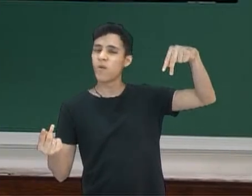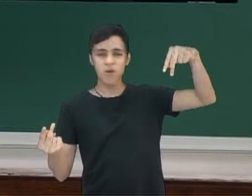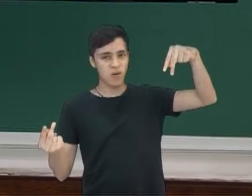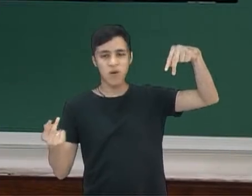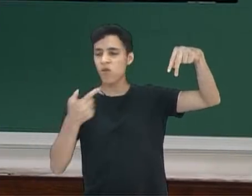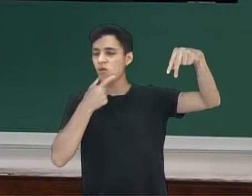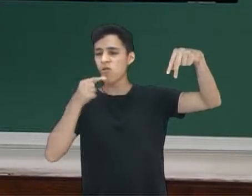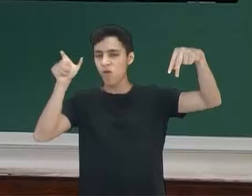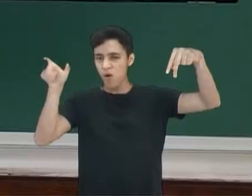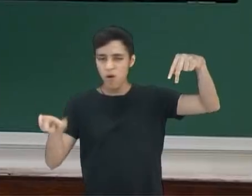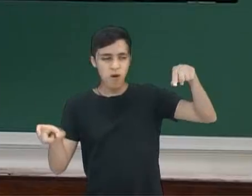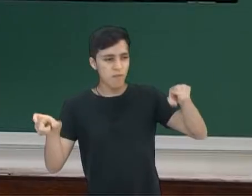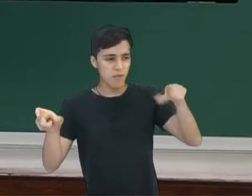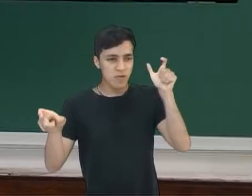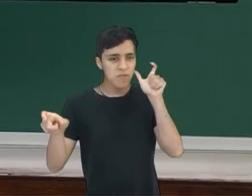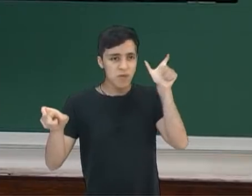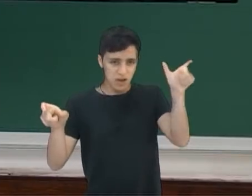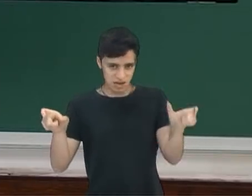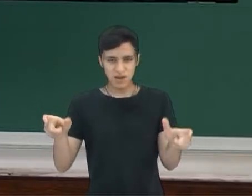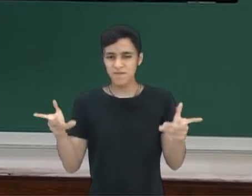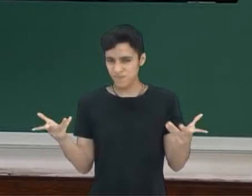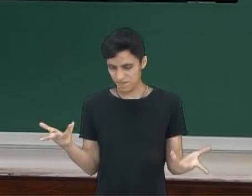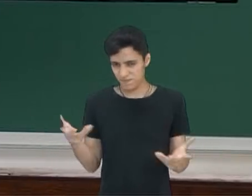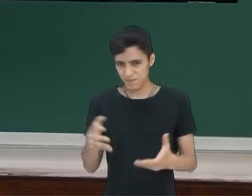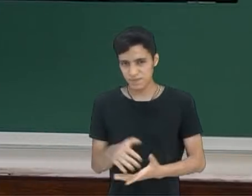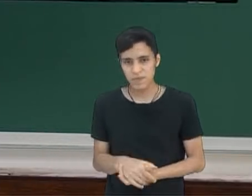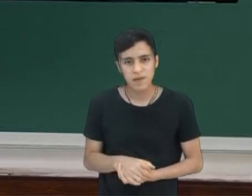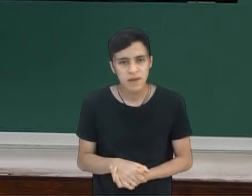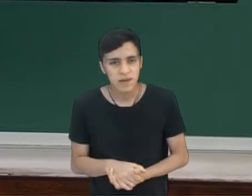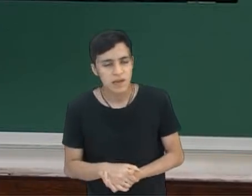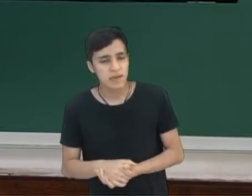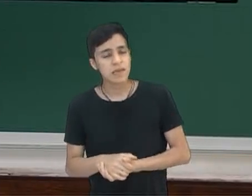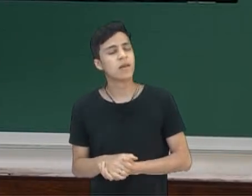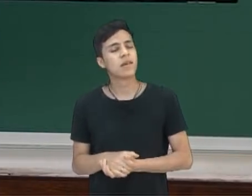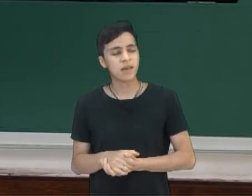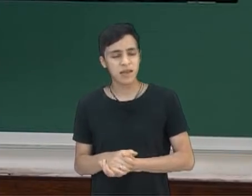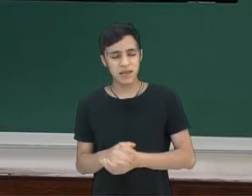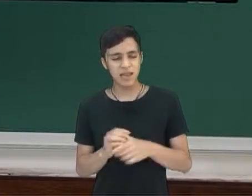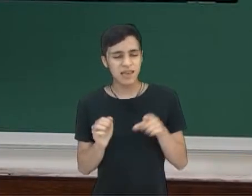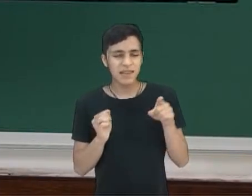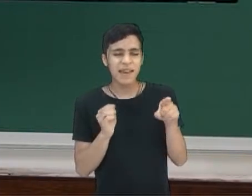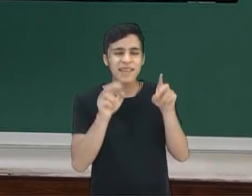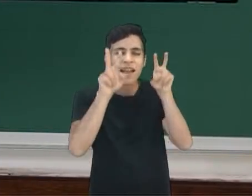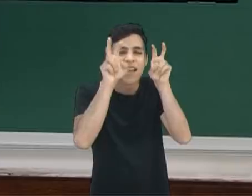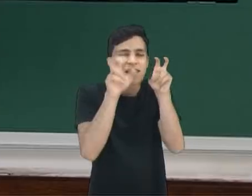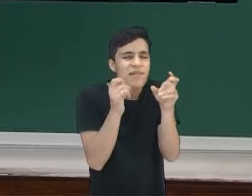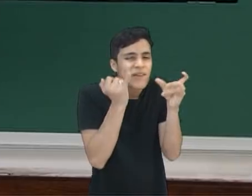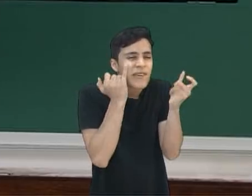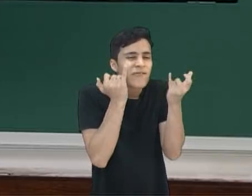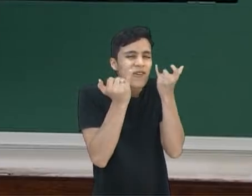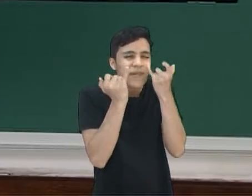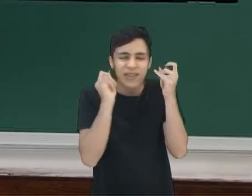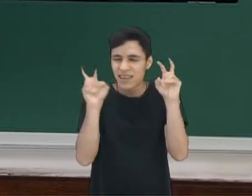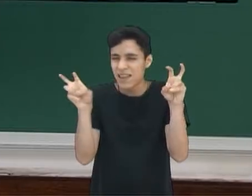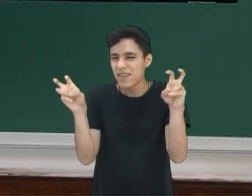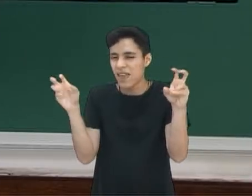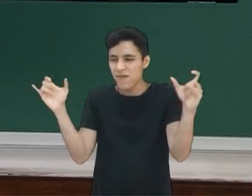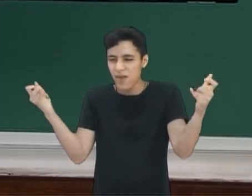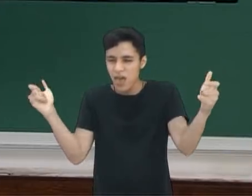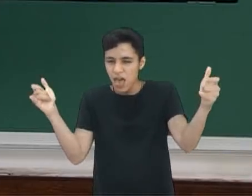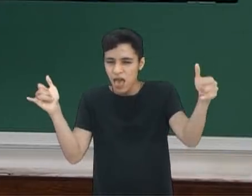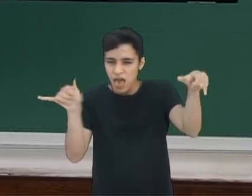né, do homem e da mulher, tá? No caso da espécie humana. E essa informação ela vai se misturar. Então esse